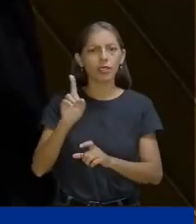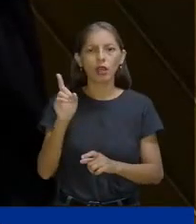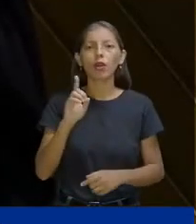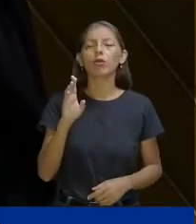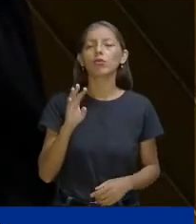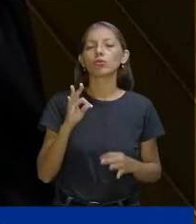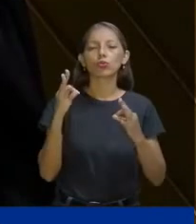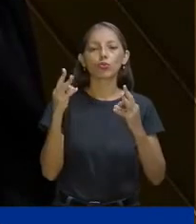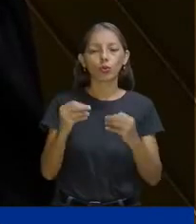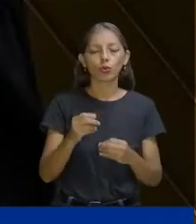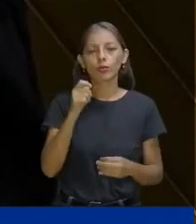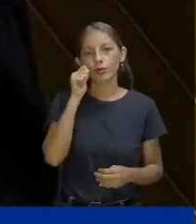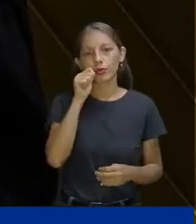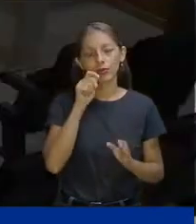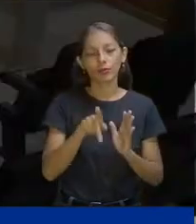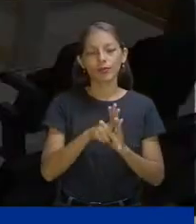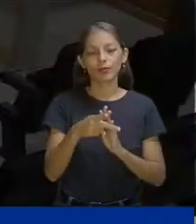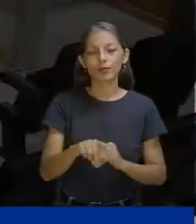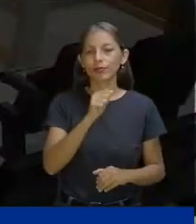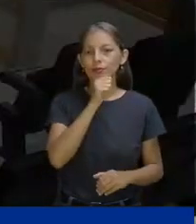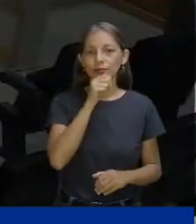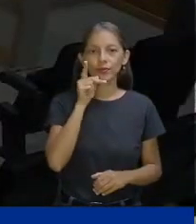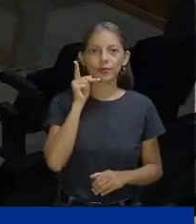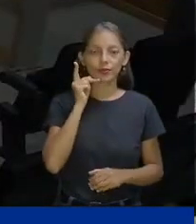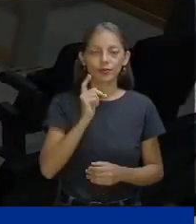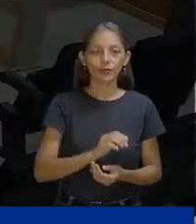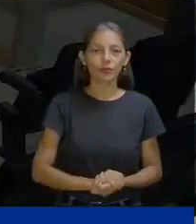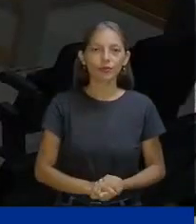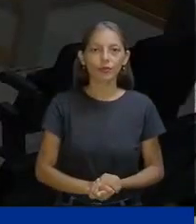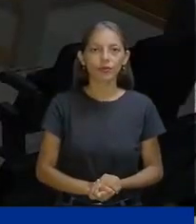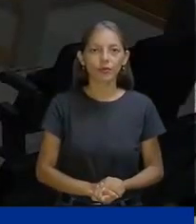mulheres aqui do Estado do Amapá.